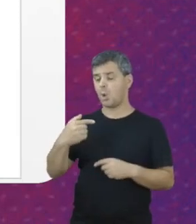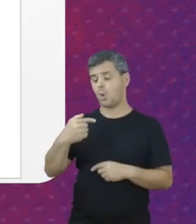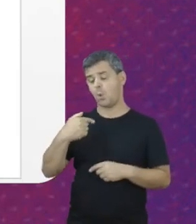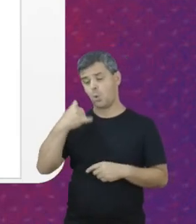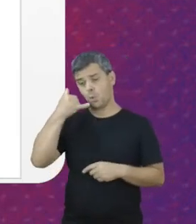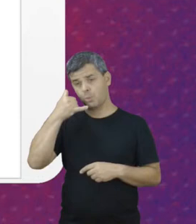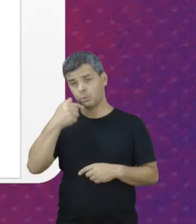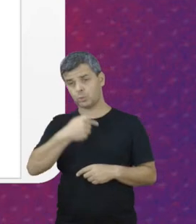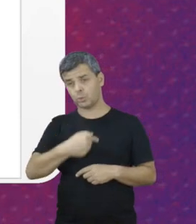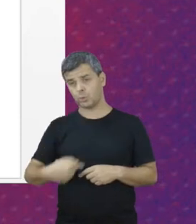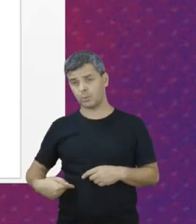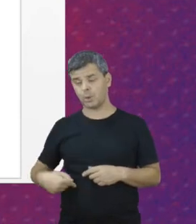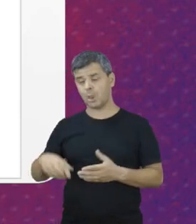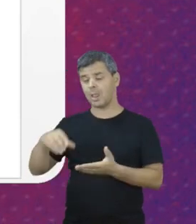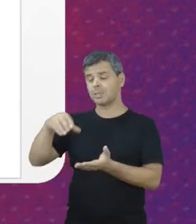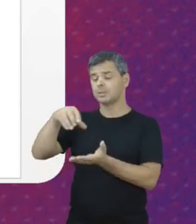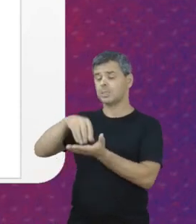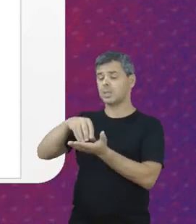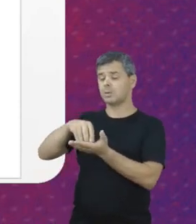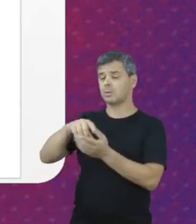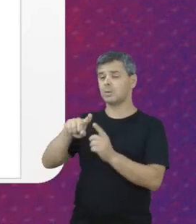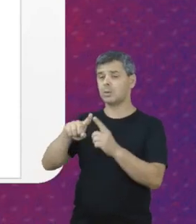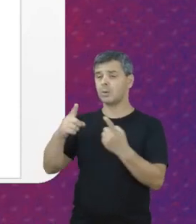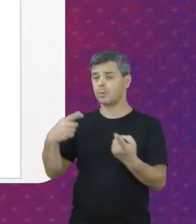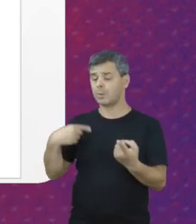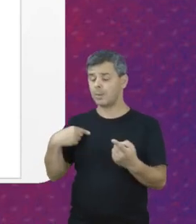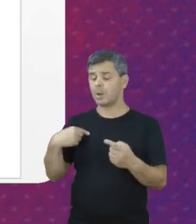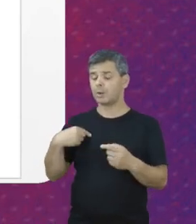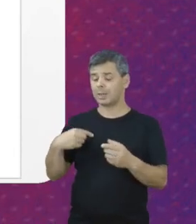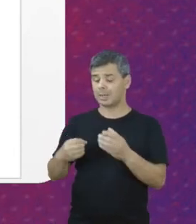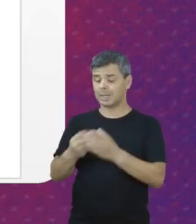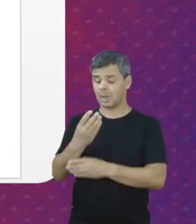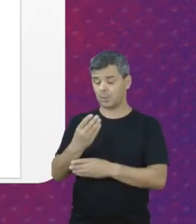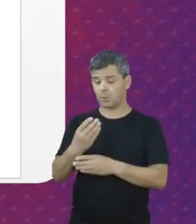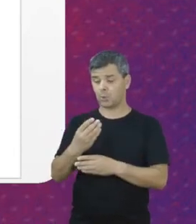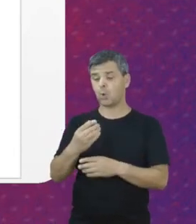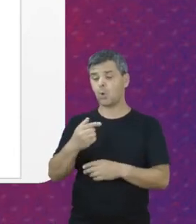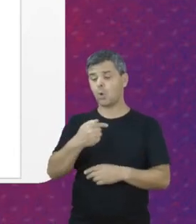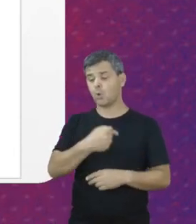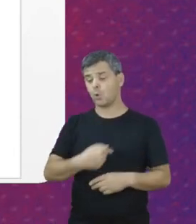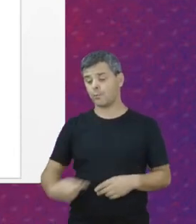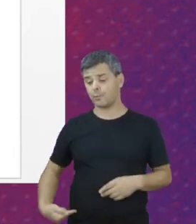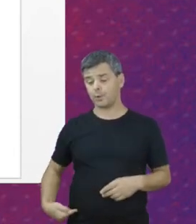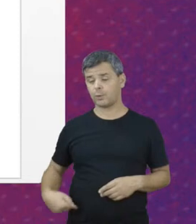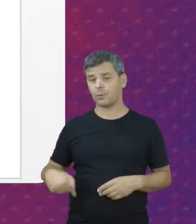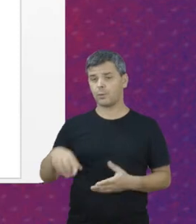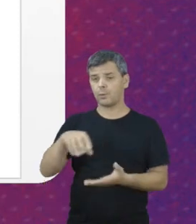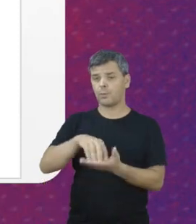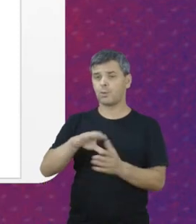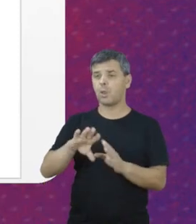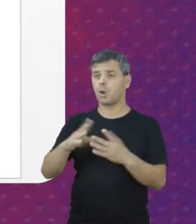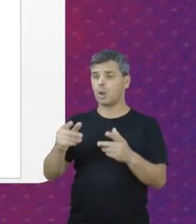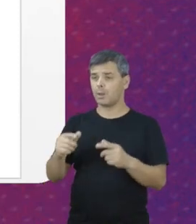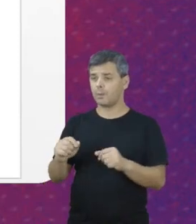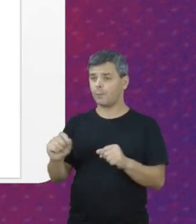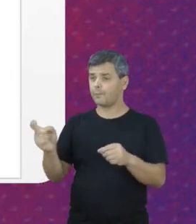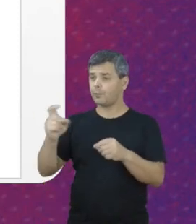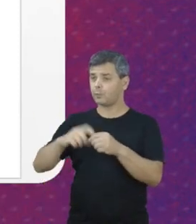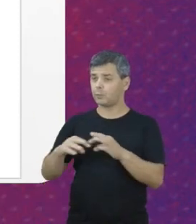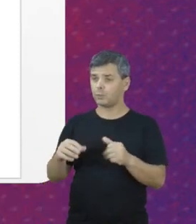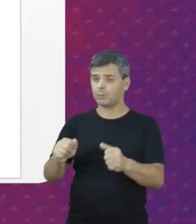pública, né? A Central de Atendimento à Mulher, mantida pelo governo federal, é um 80, que agora voltou com tudo,